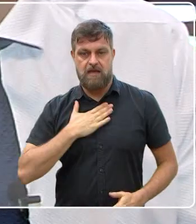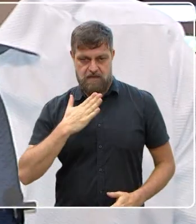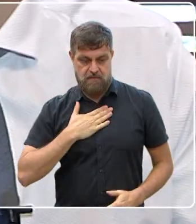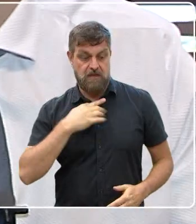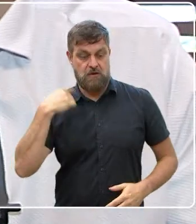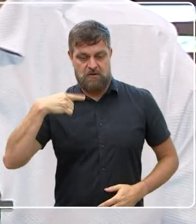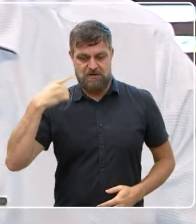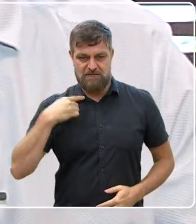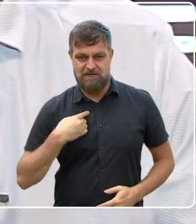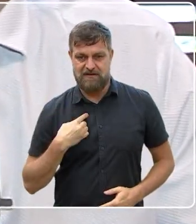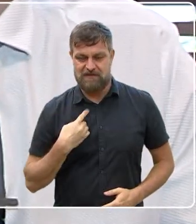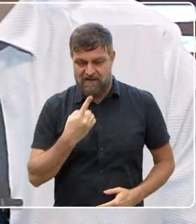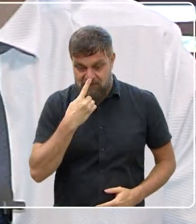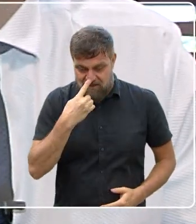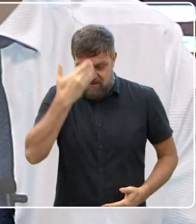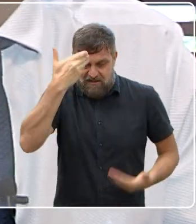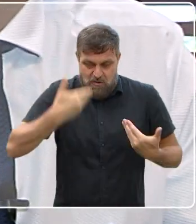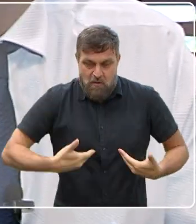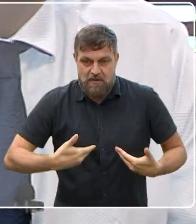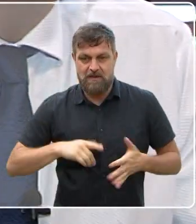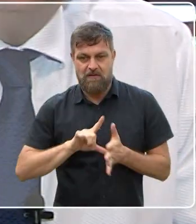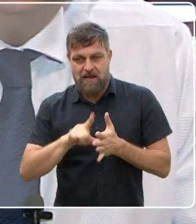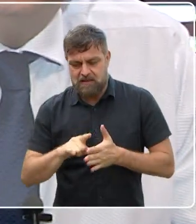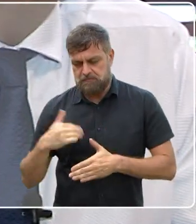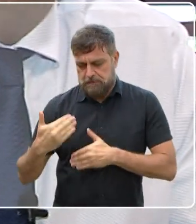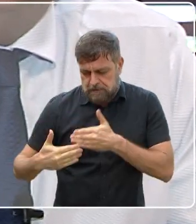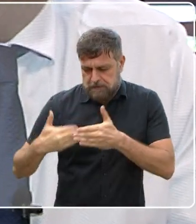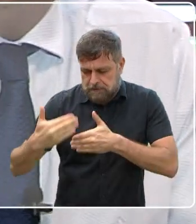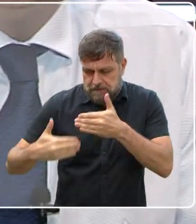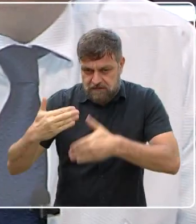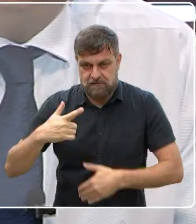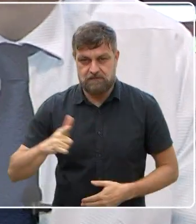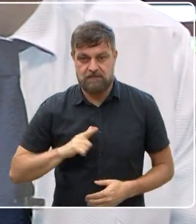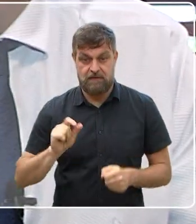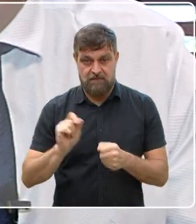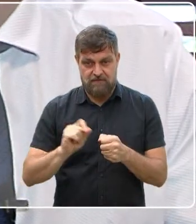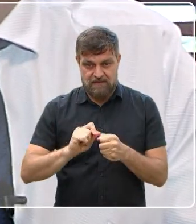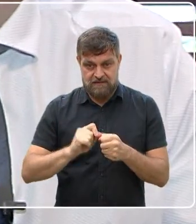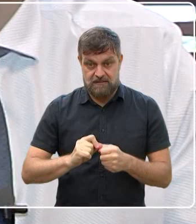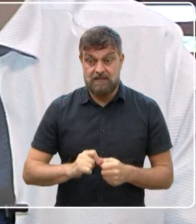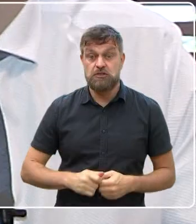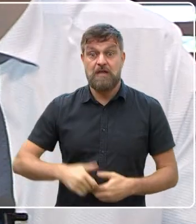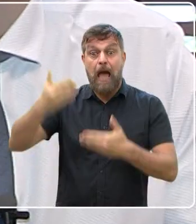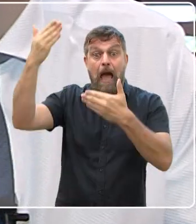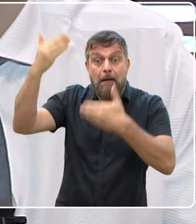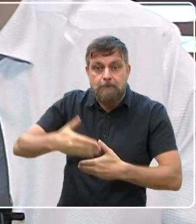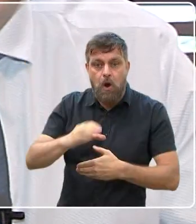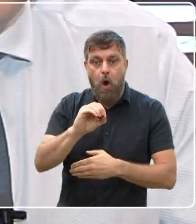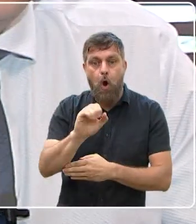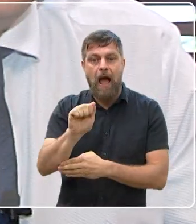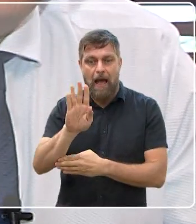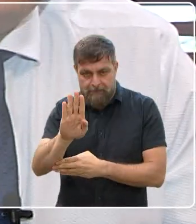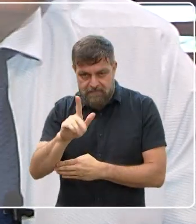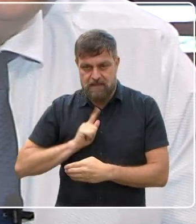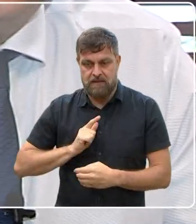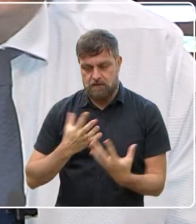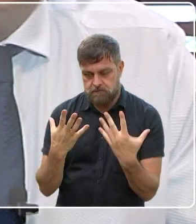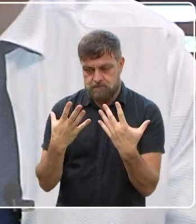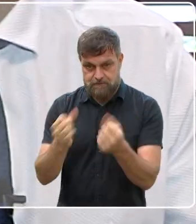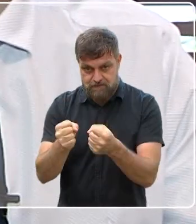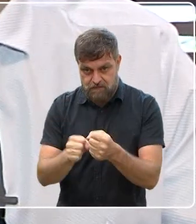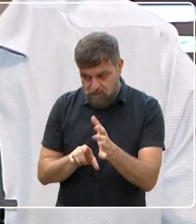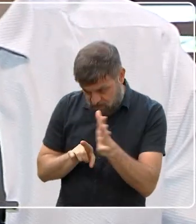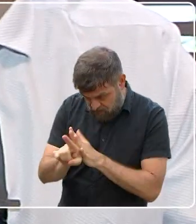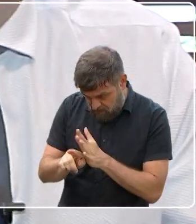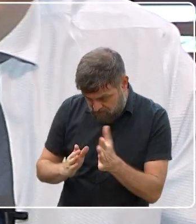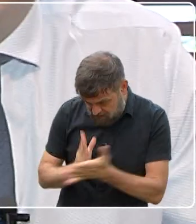dos advogados, depois eventualmente passar no exame de ordem, assumir a cadeira...